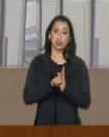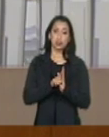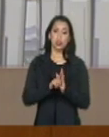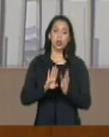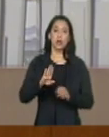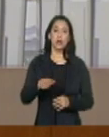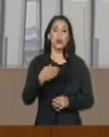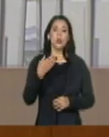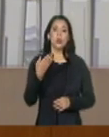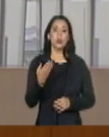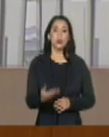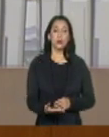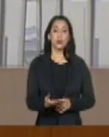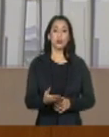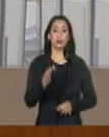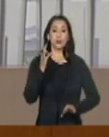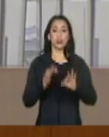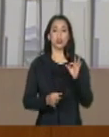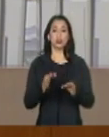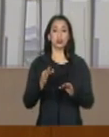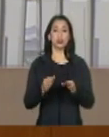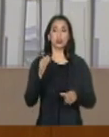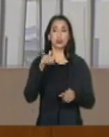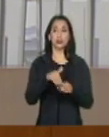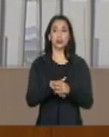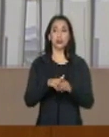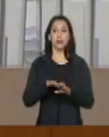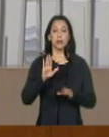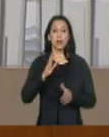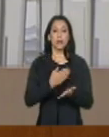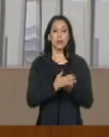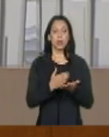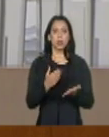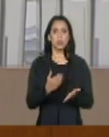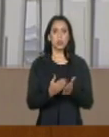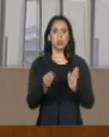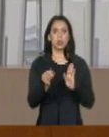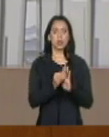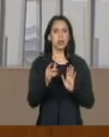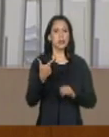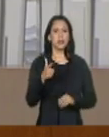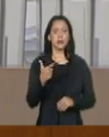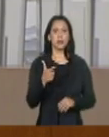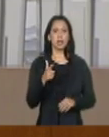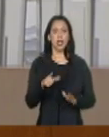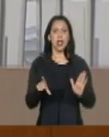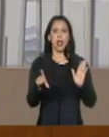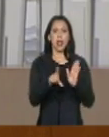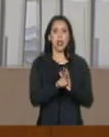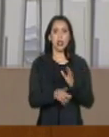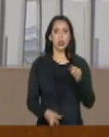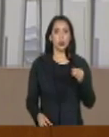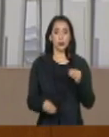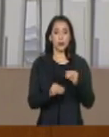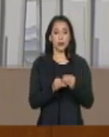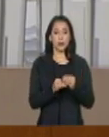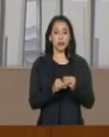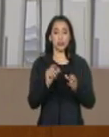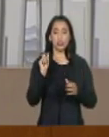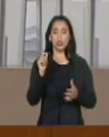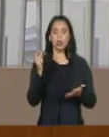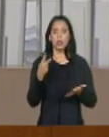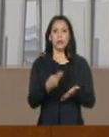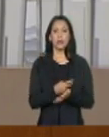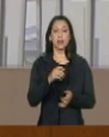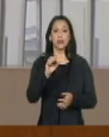Quando a Justiça Eleitoral começou a aplicar sem ter a lei complementar, o que que o